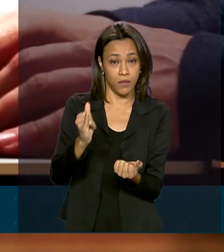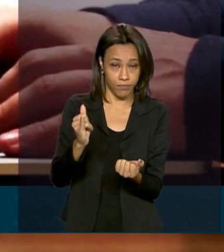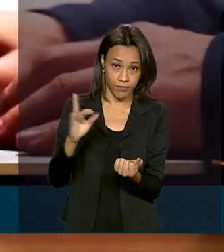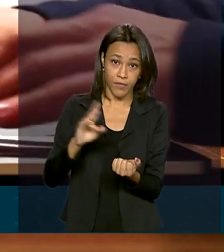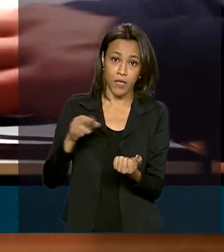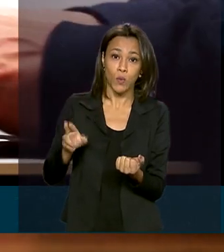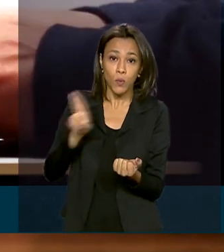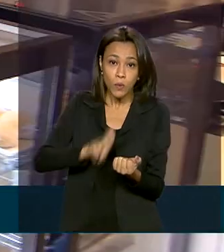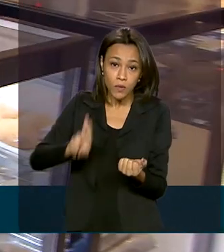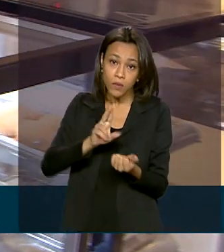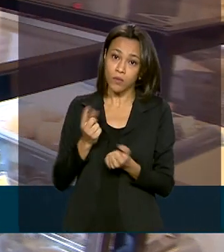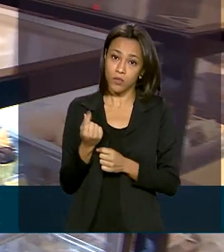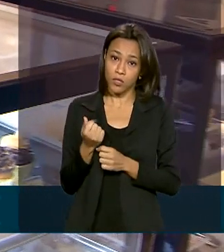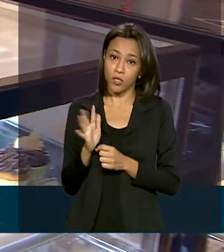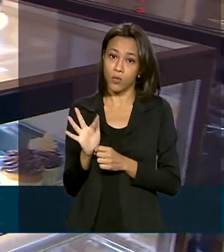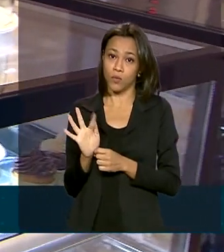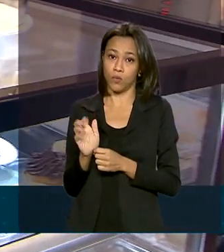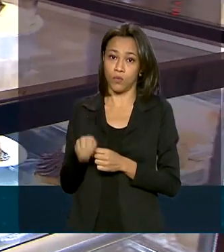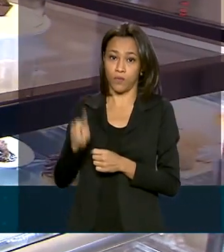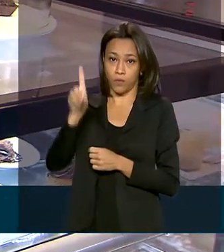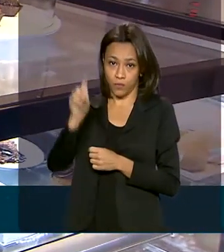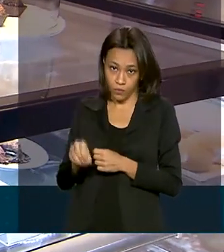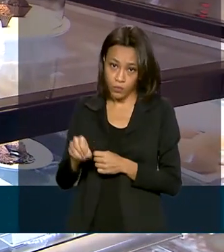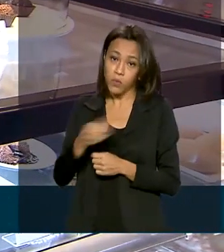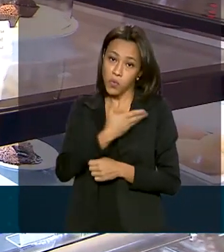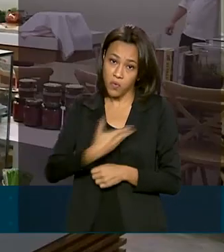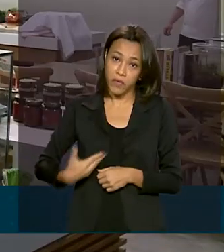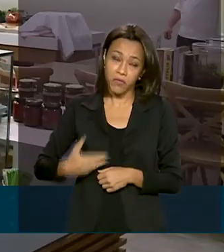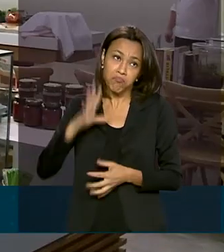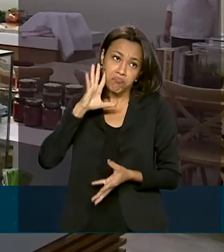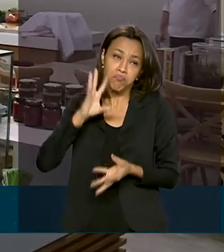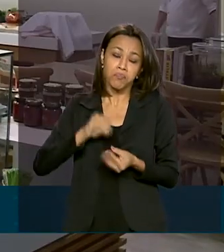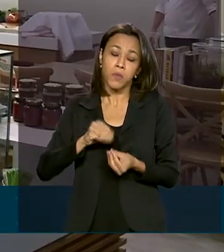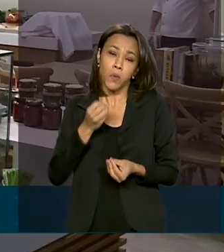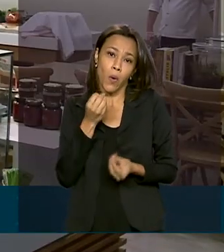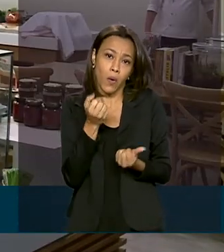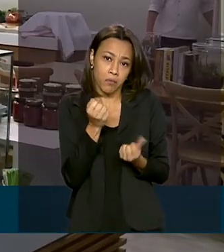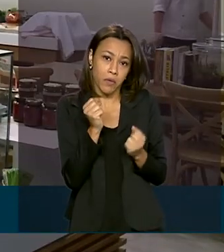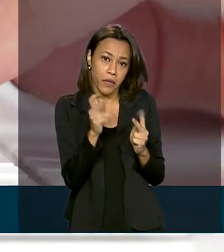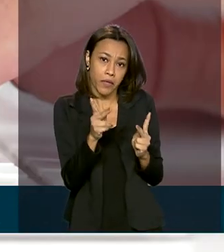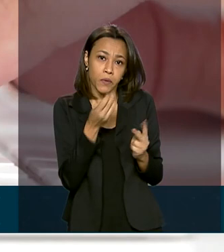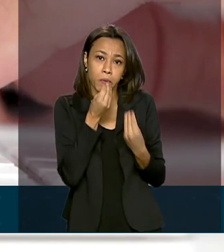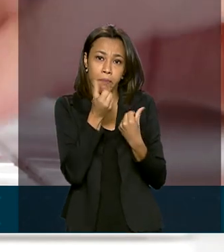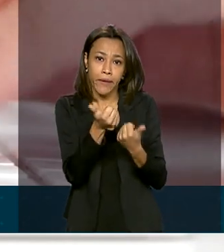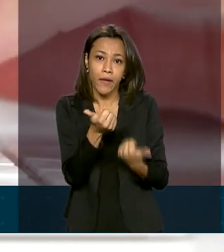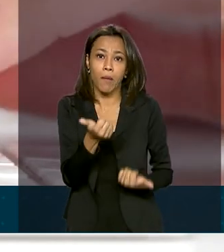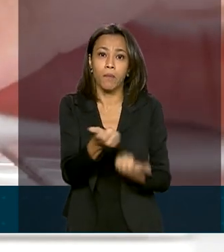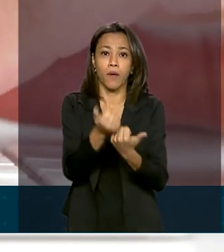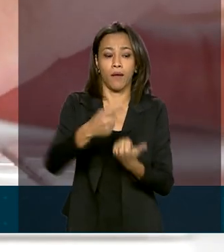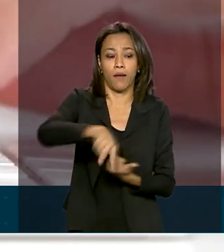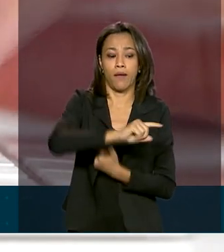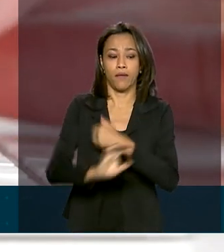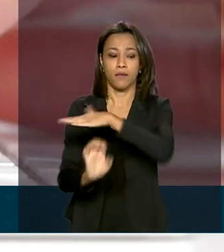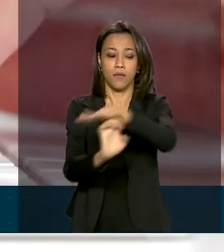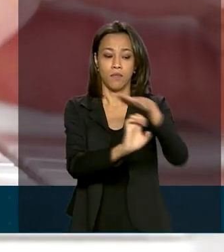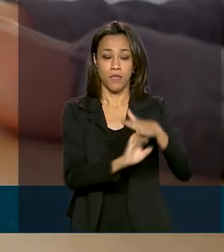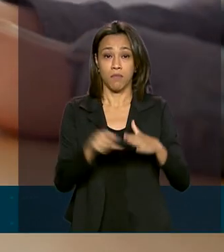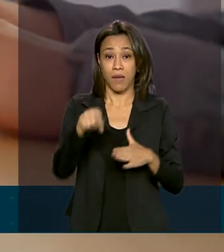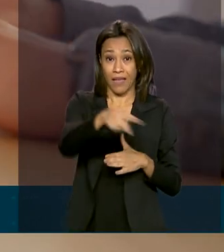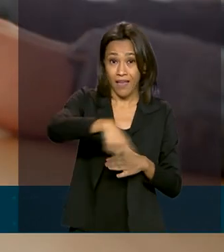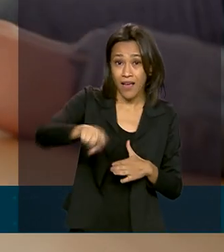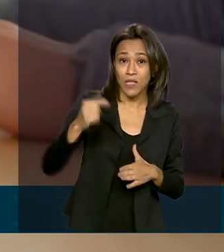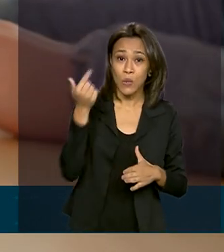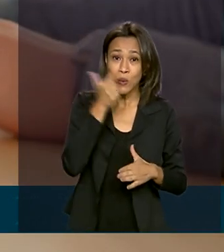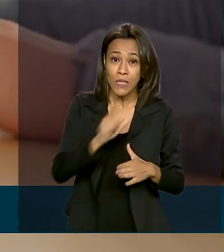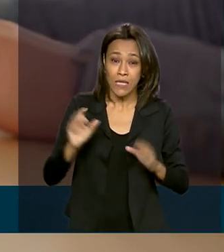Fundo de Garantia de Operações, o governo entendeu que seria importante para essas empresas ter um pouco mais de tempo para formalizar em